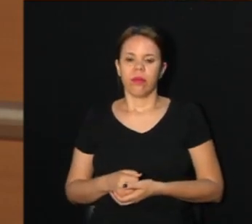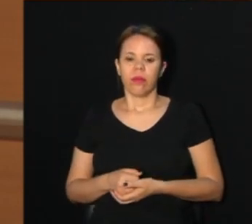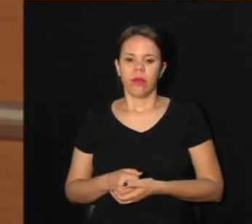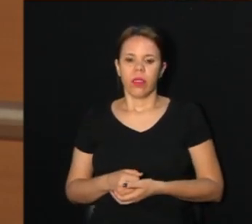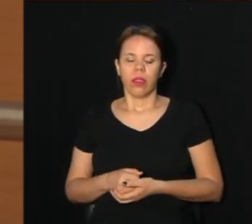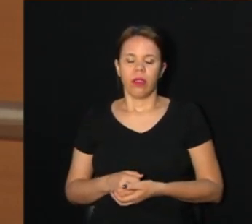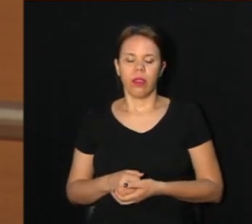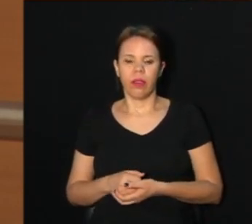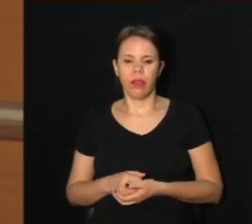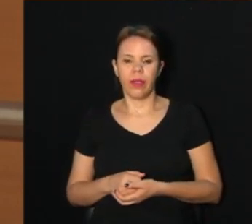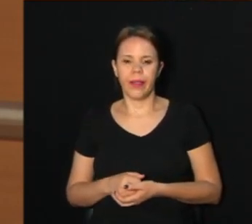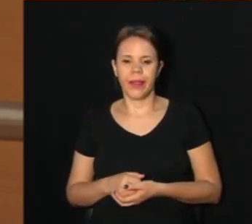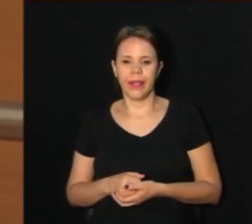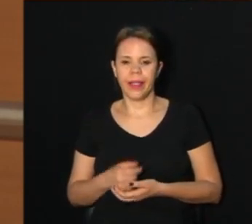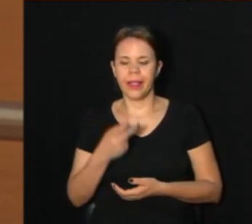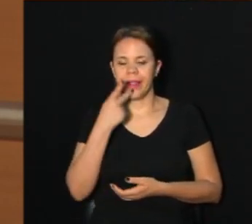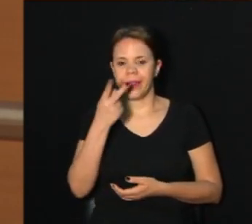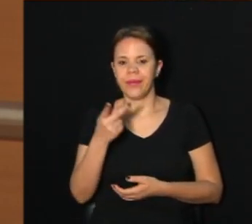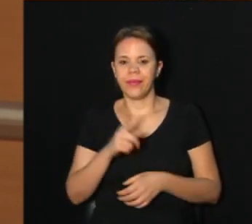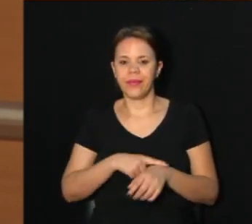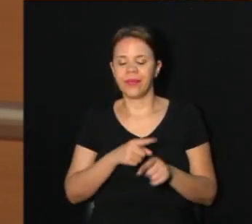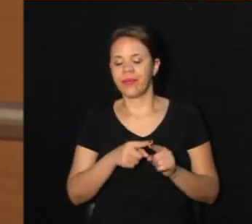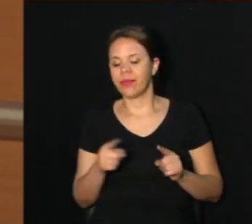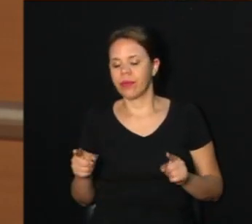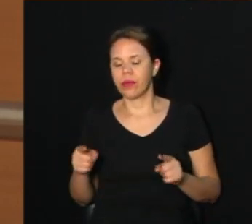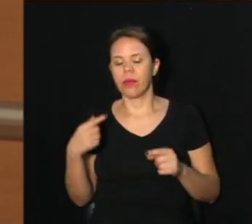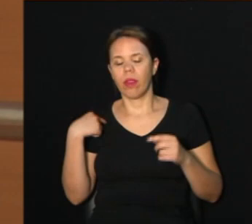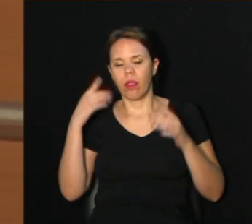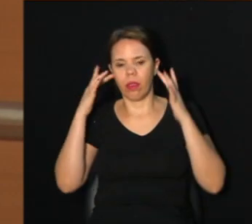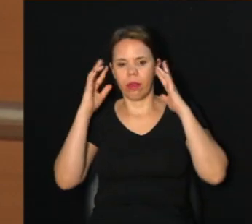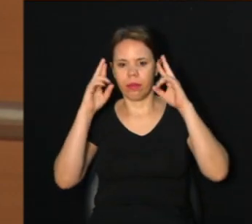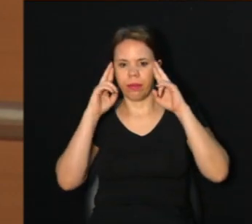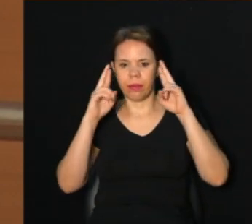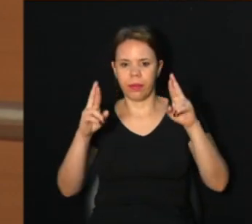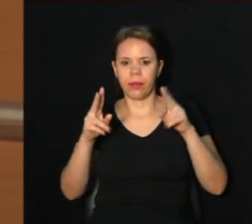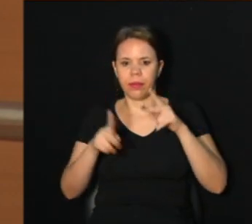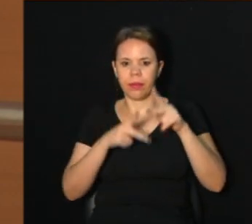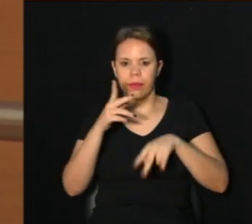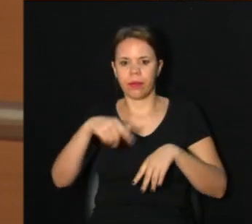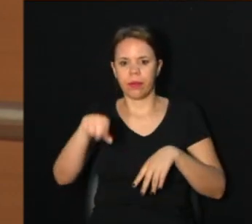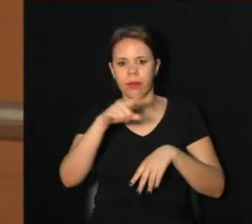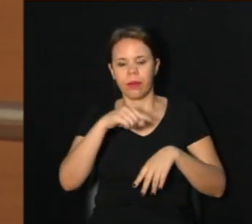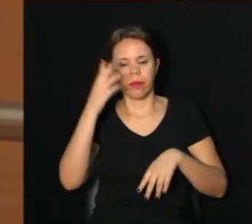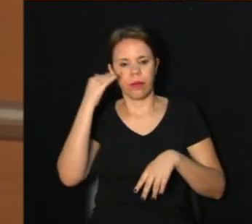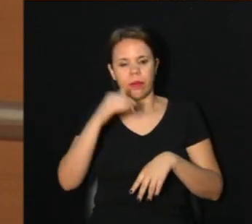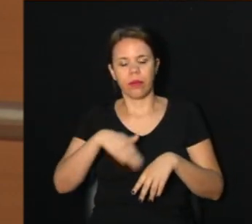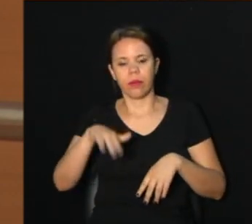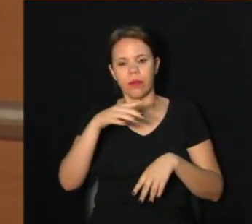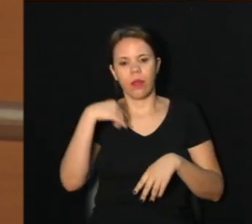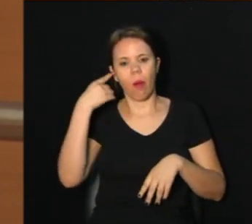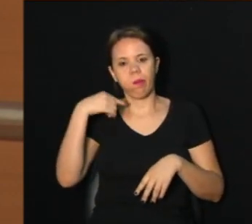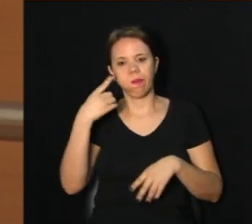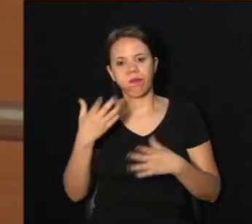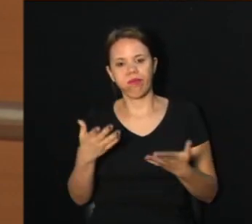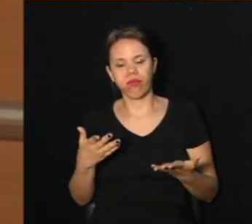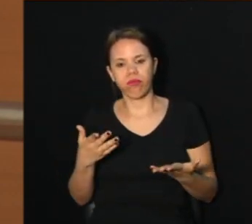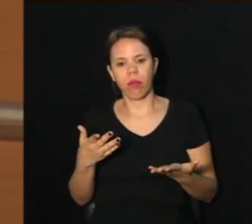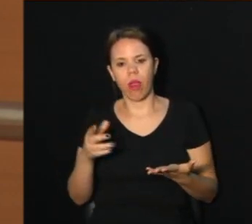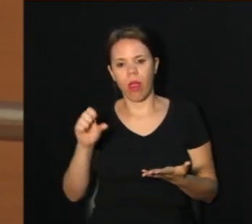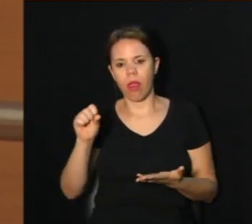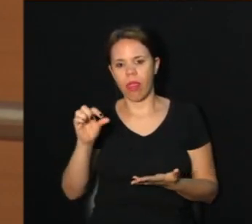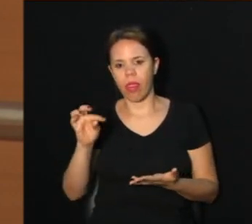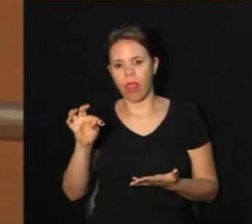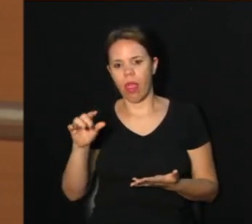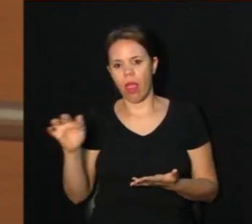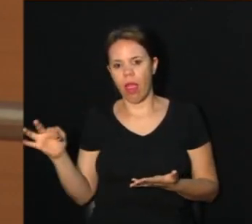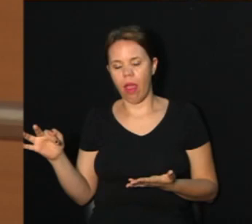E, quando citamos o espírito do tempo, eu acho, com todo respeito ao pessoal, que sei que é da área de direito, citar que o STF é referência hoje, está